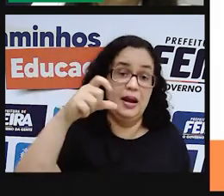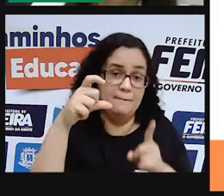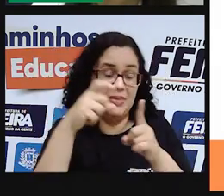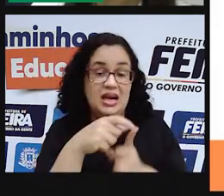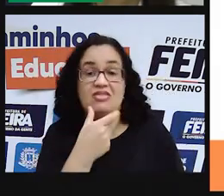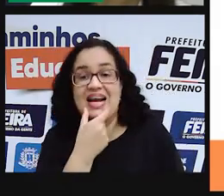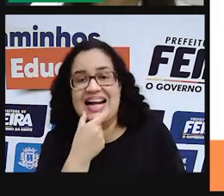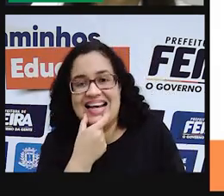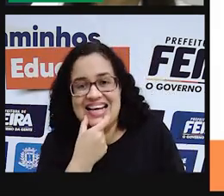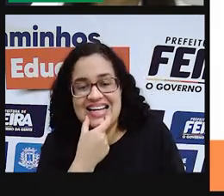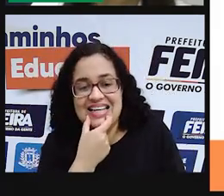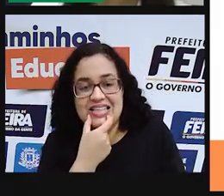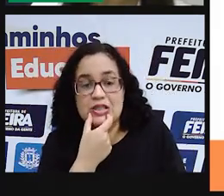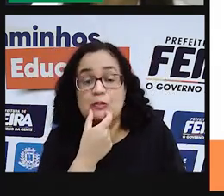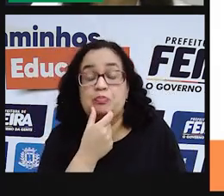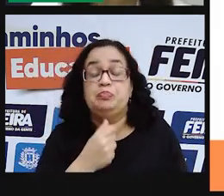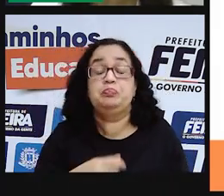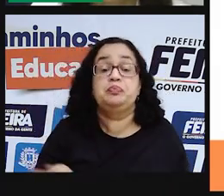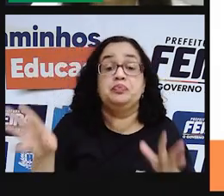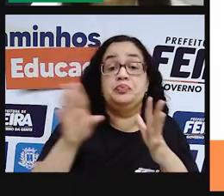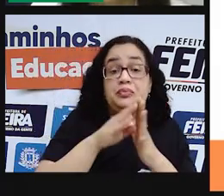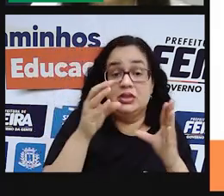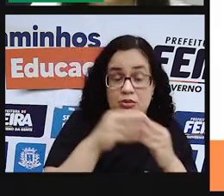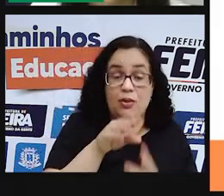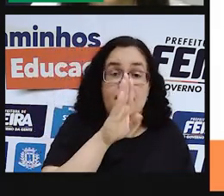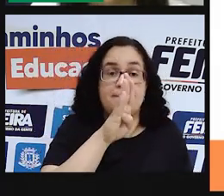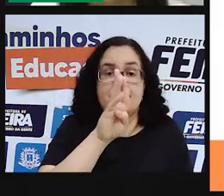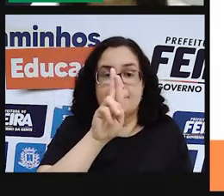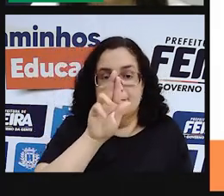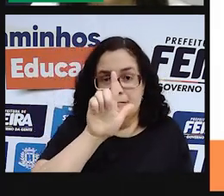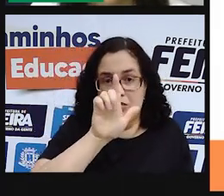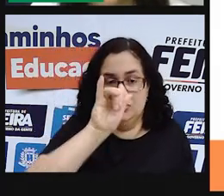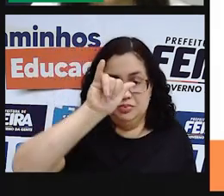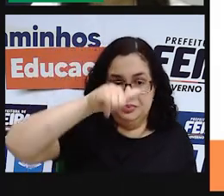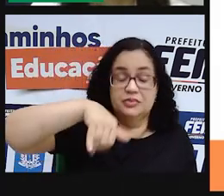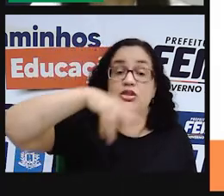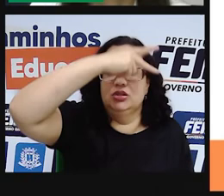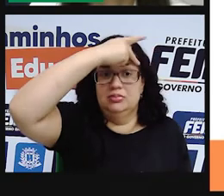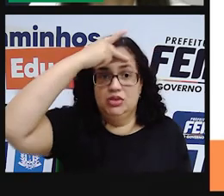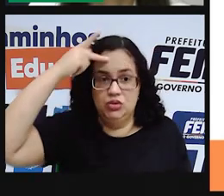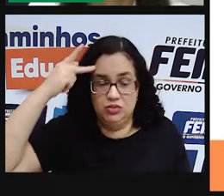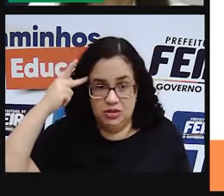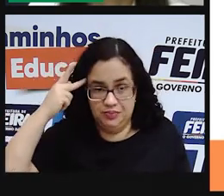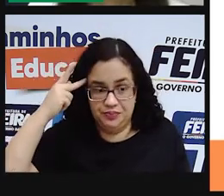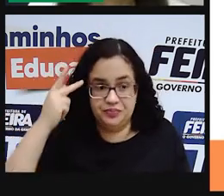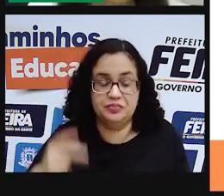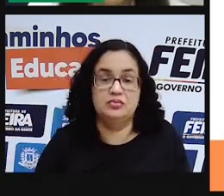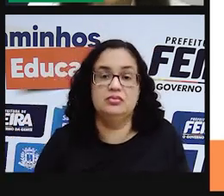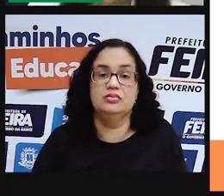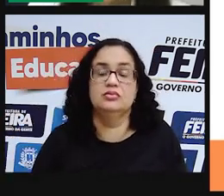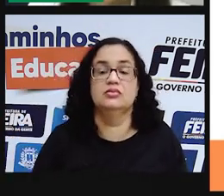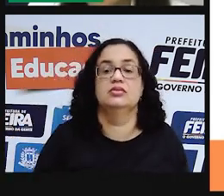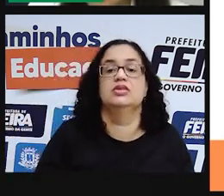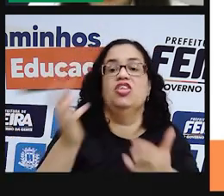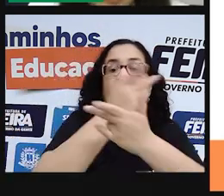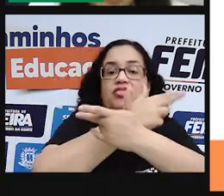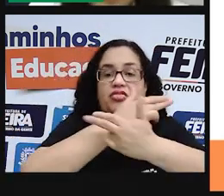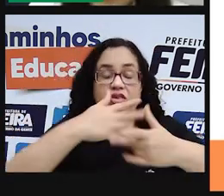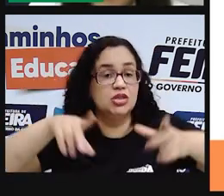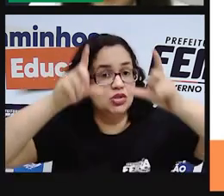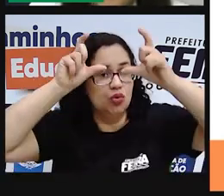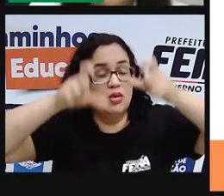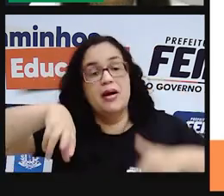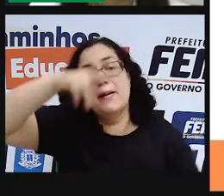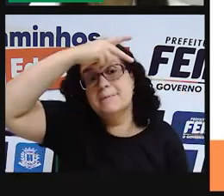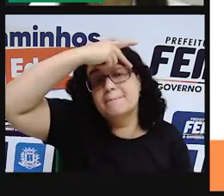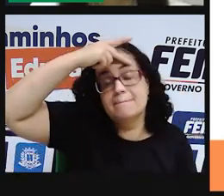bullying. E aí ela está presente nas ações aí de pessoas, nos vários ambientes que as